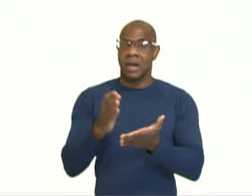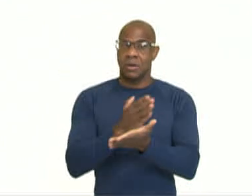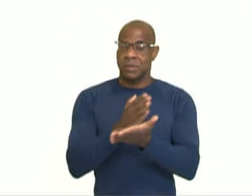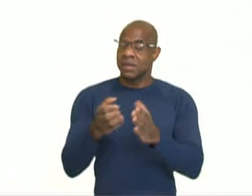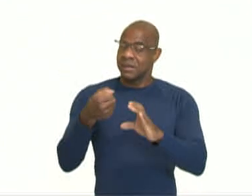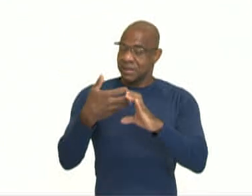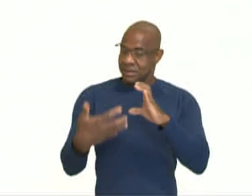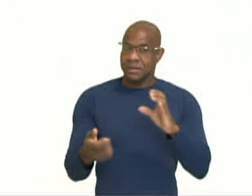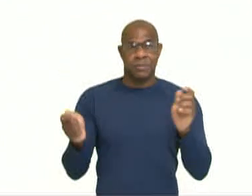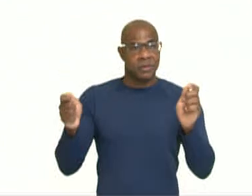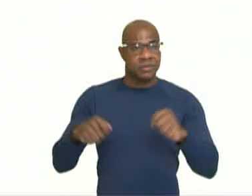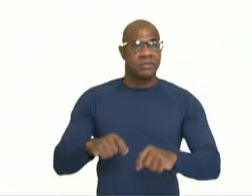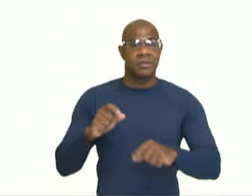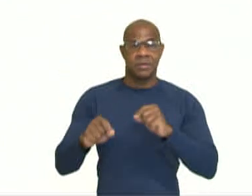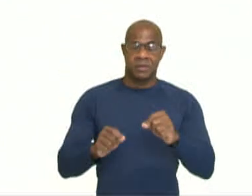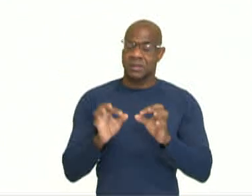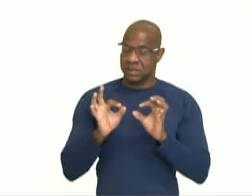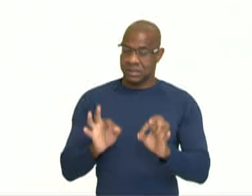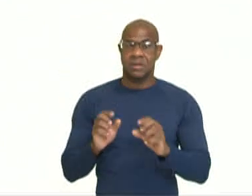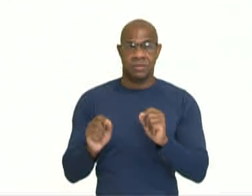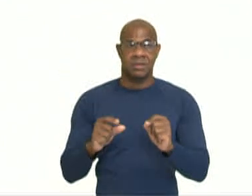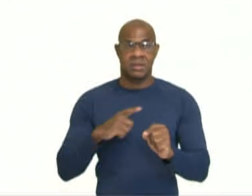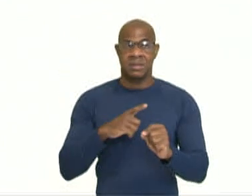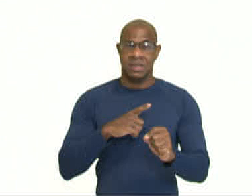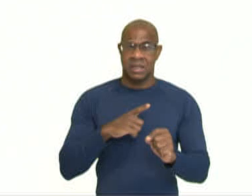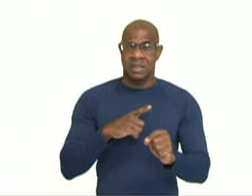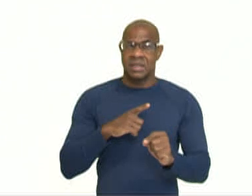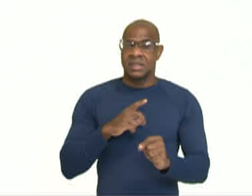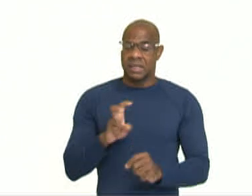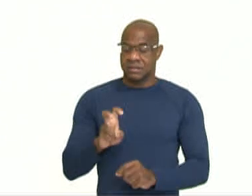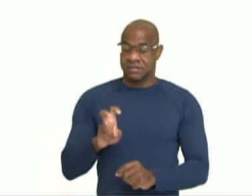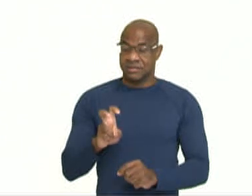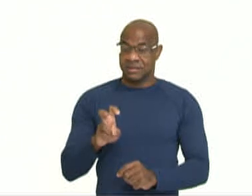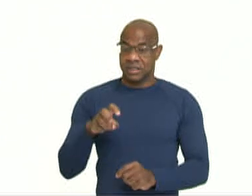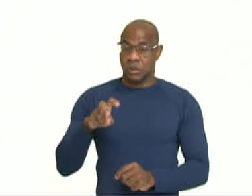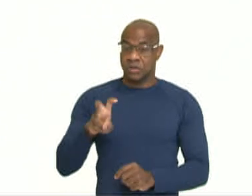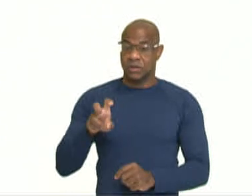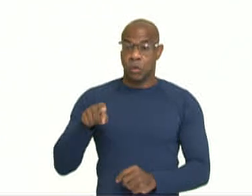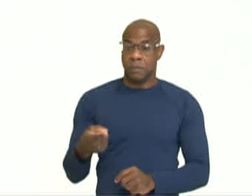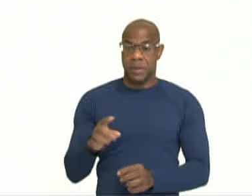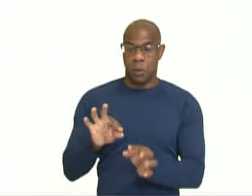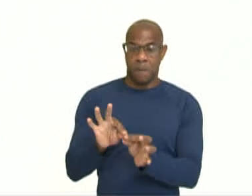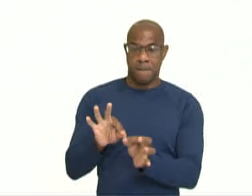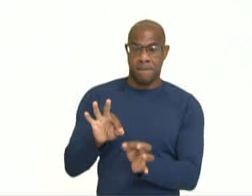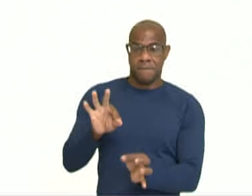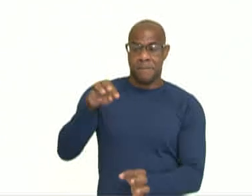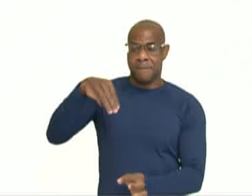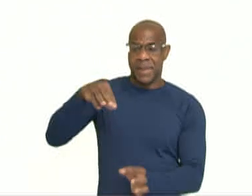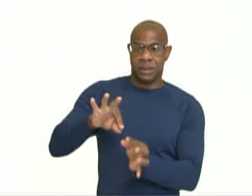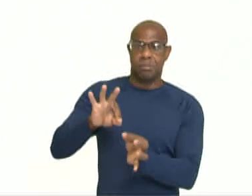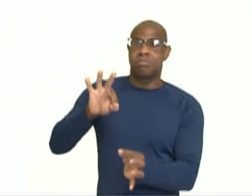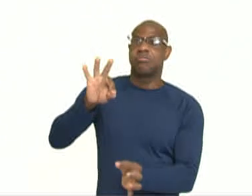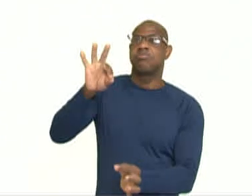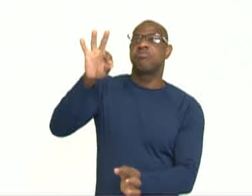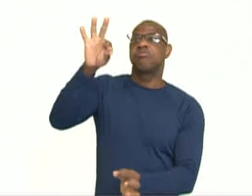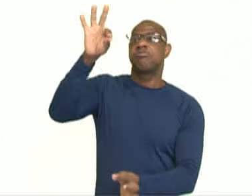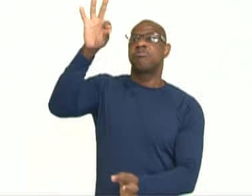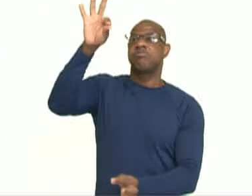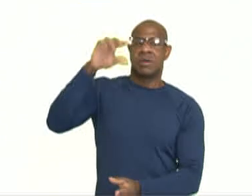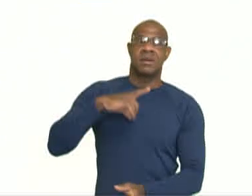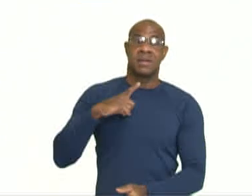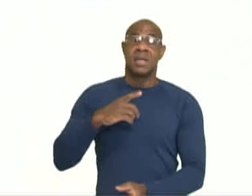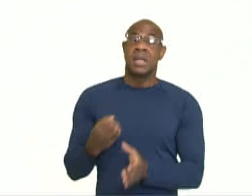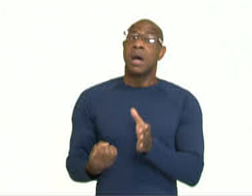características. Possivelmente e com certeza tem mais de 5 mil metros de altitude e com certeza posso dizer que ela ainda está